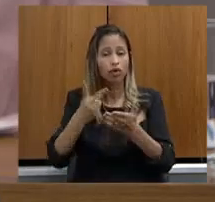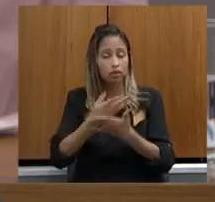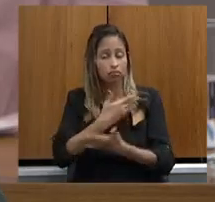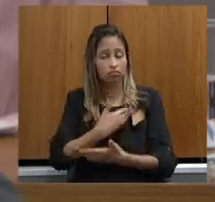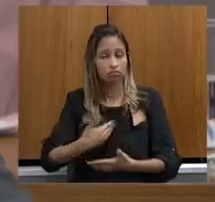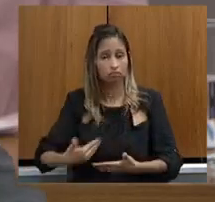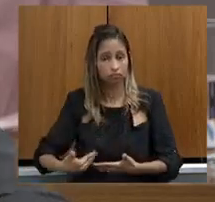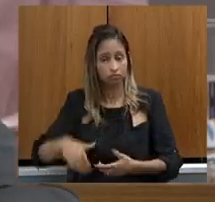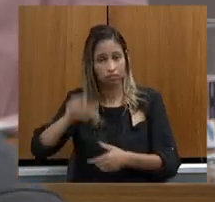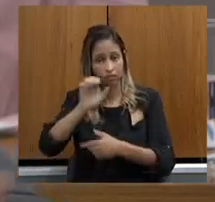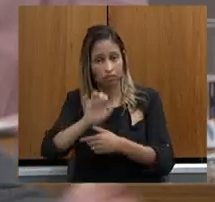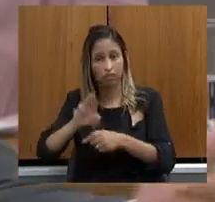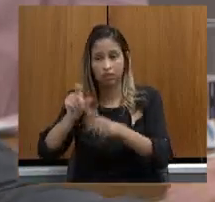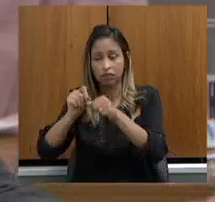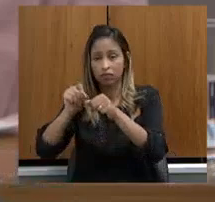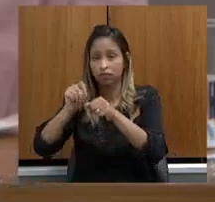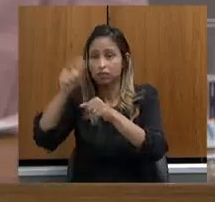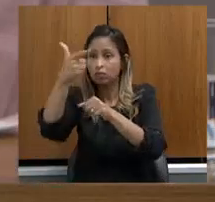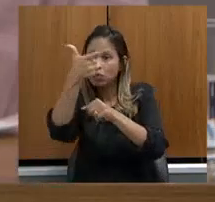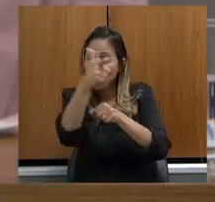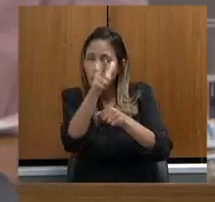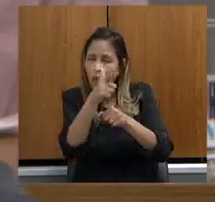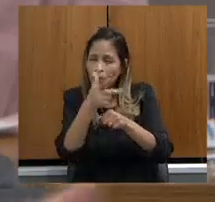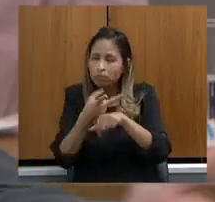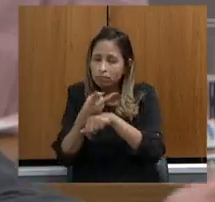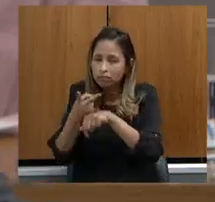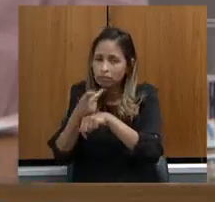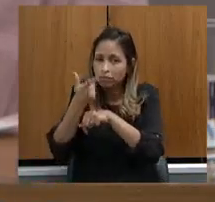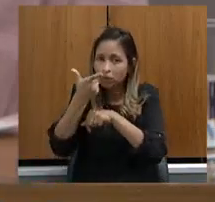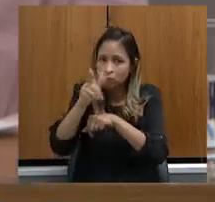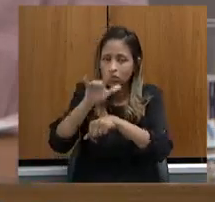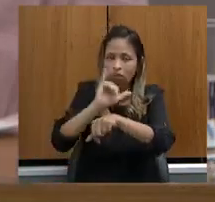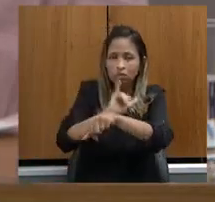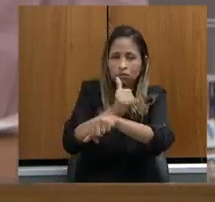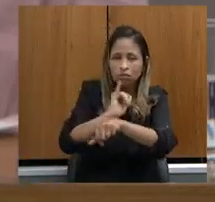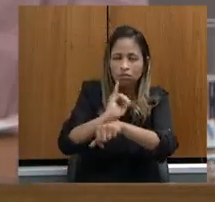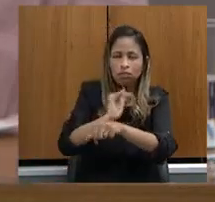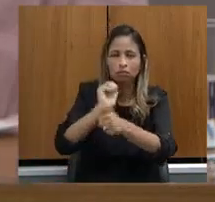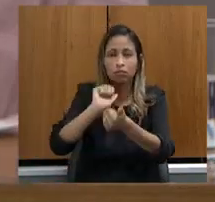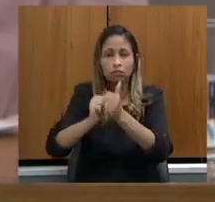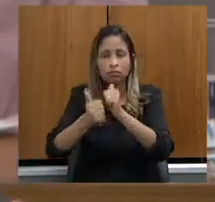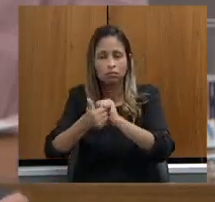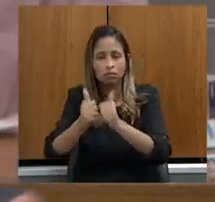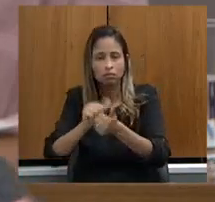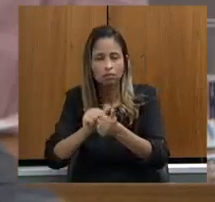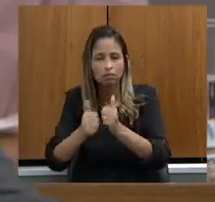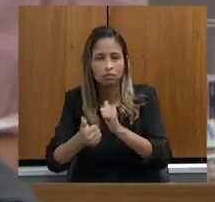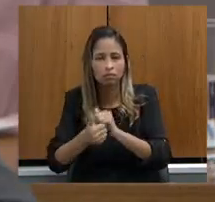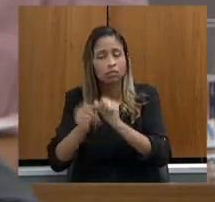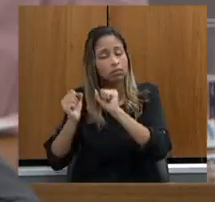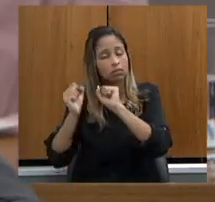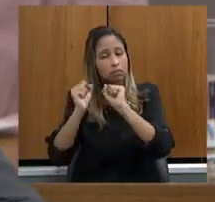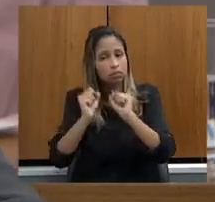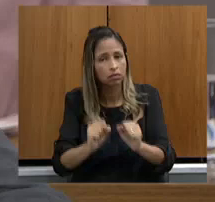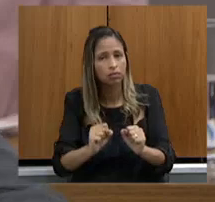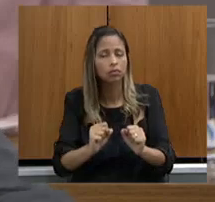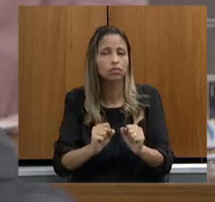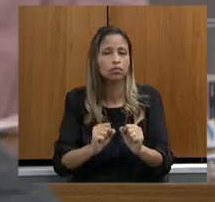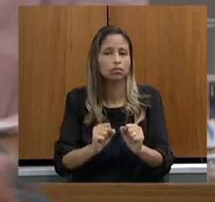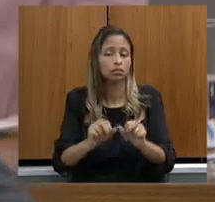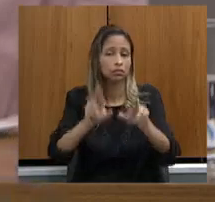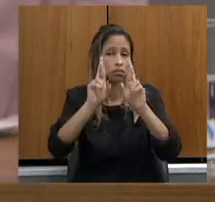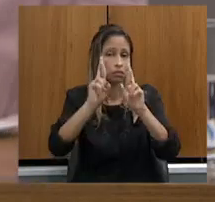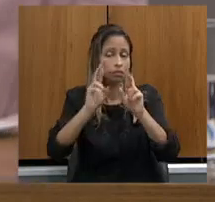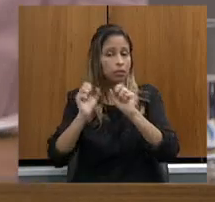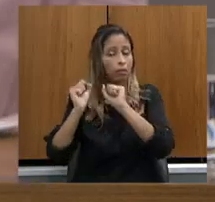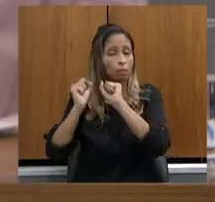passa a ter que buscar outros caminhos alternativas para poder exercer a sua função